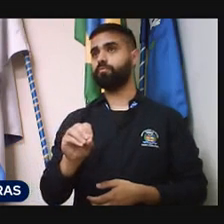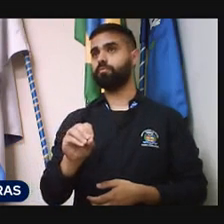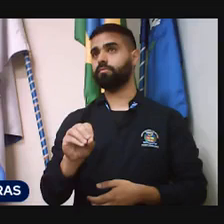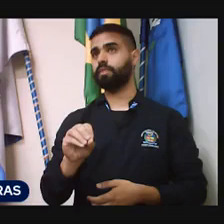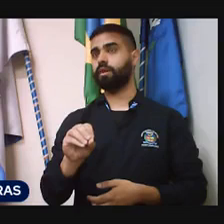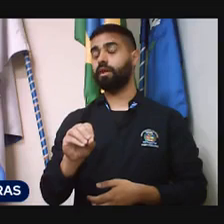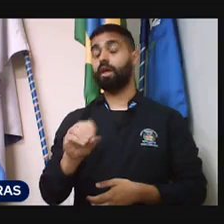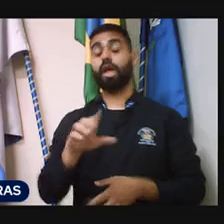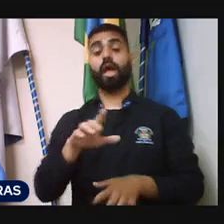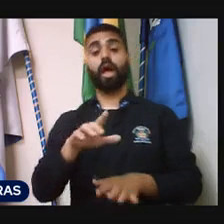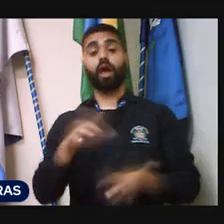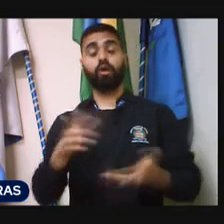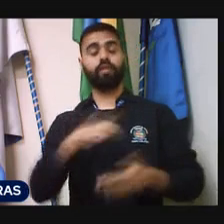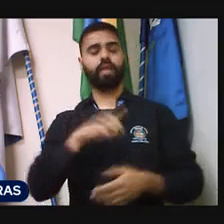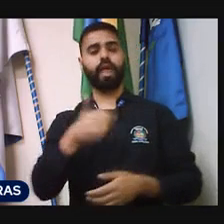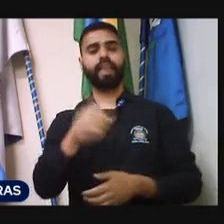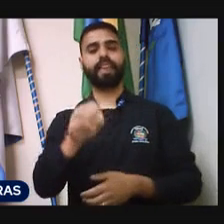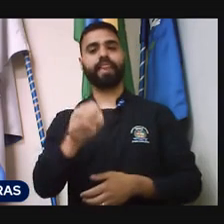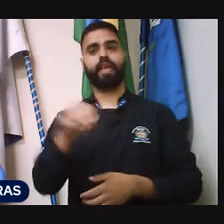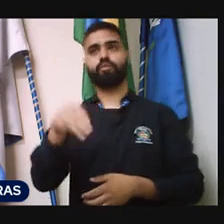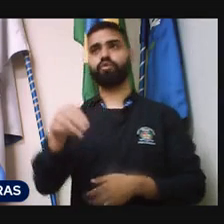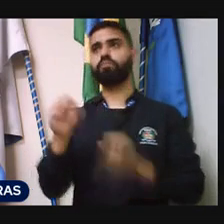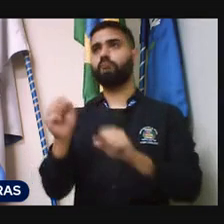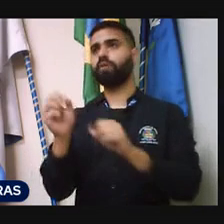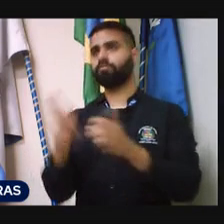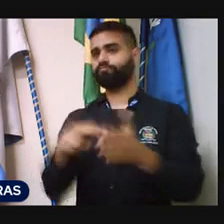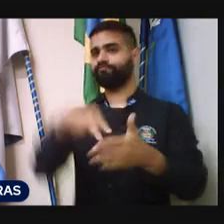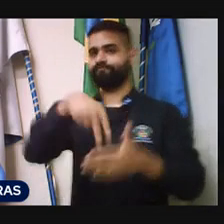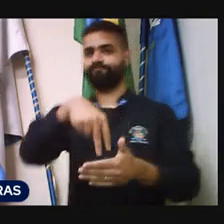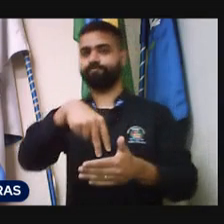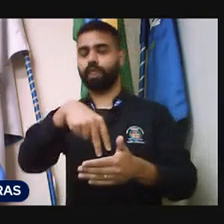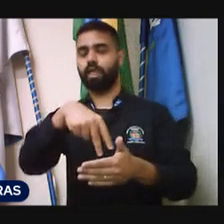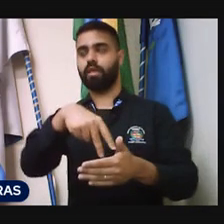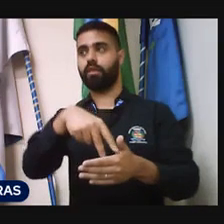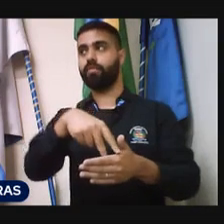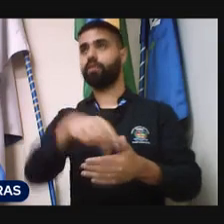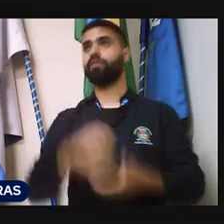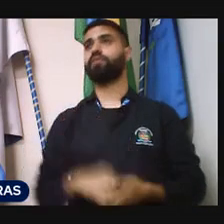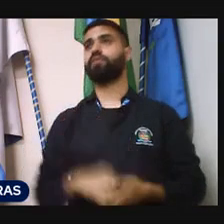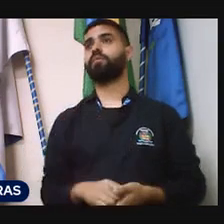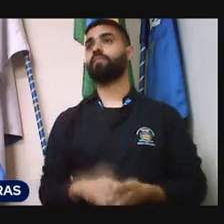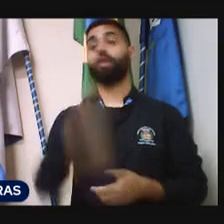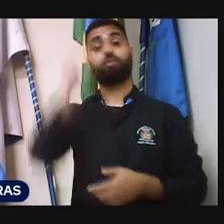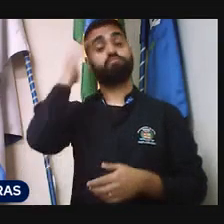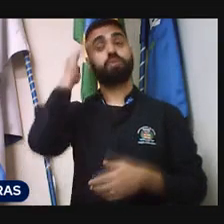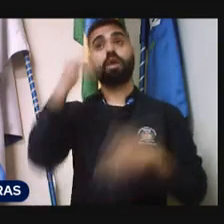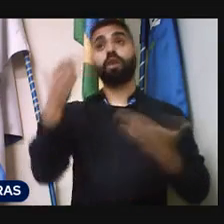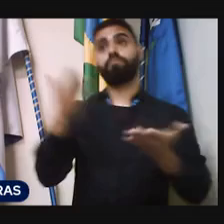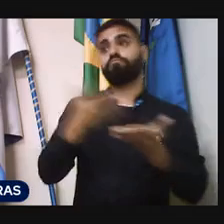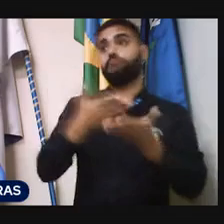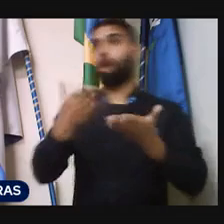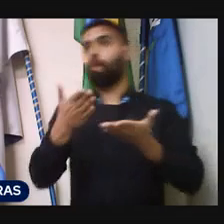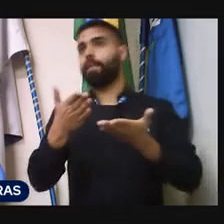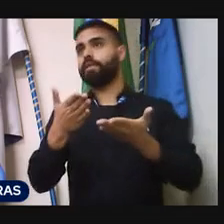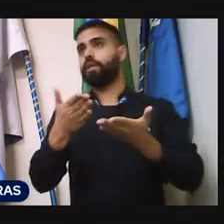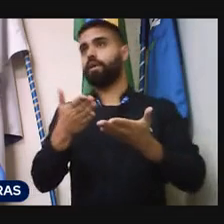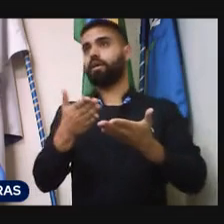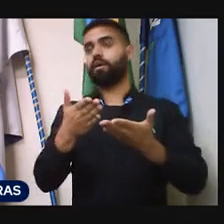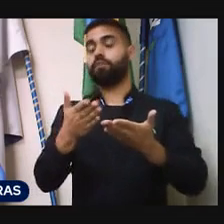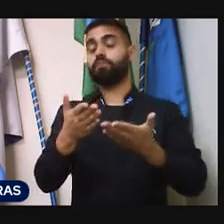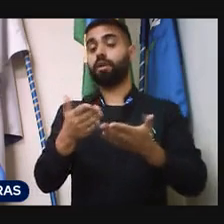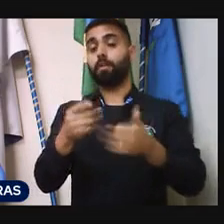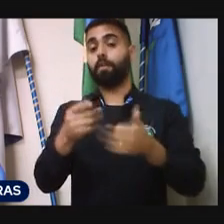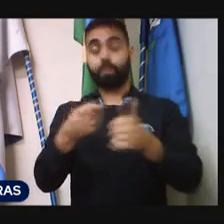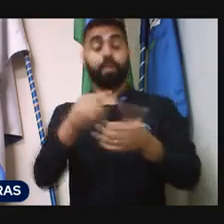podem estar revezando eu pode estar assumindo a Tribuna aí não sei quem vai iniciar primeiro Ana